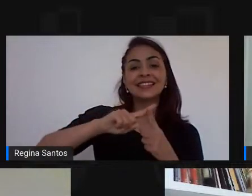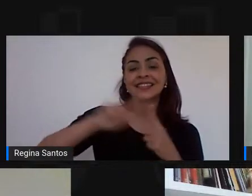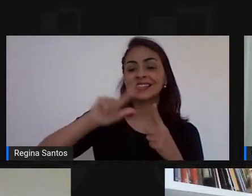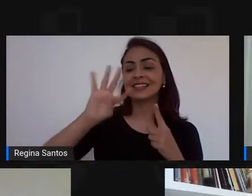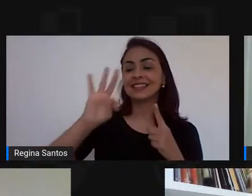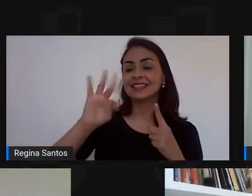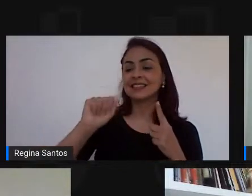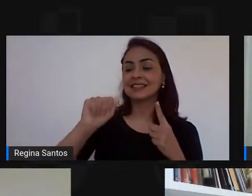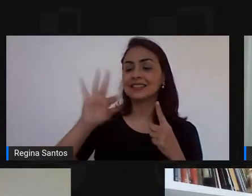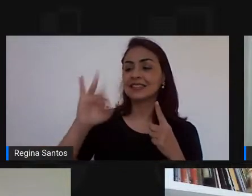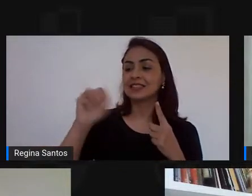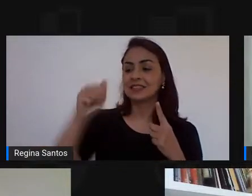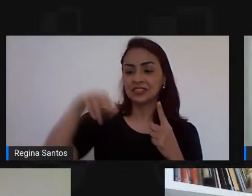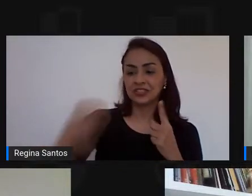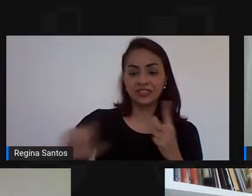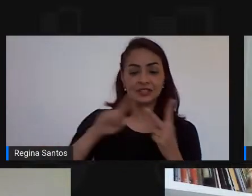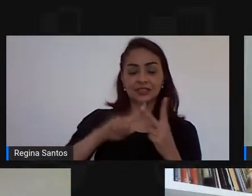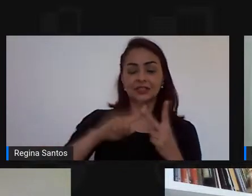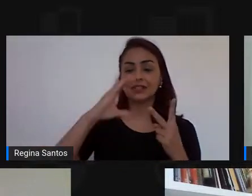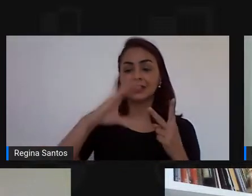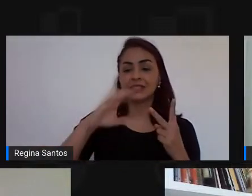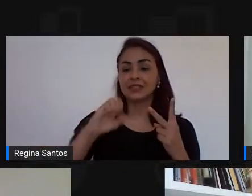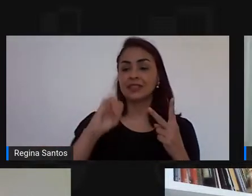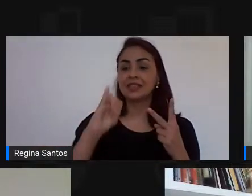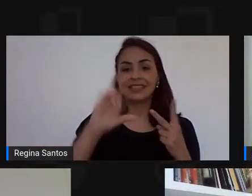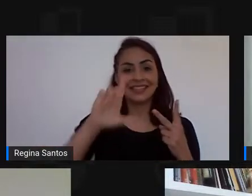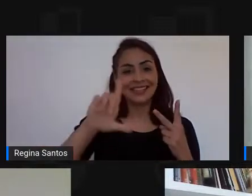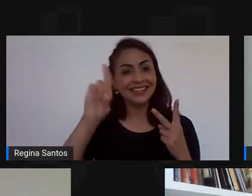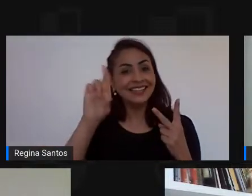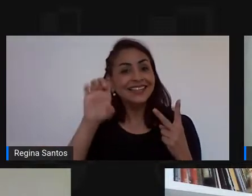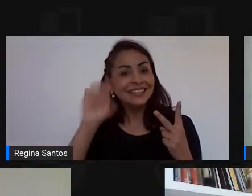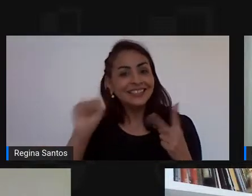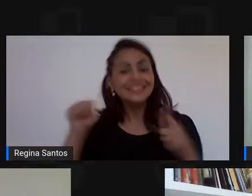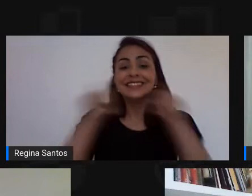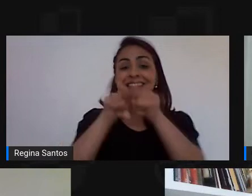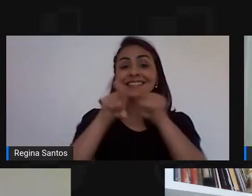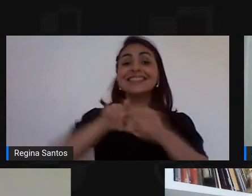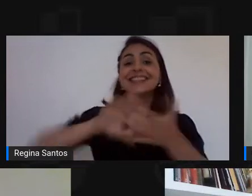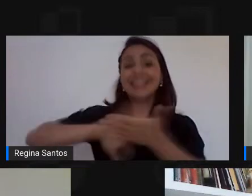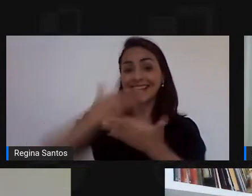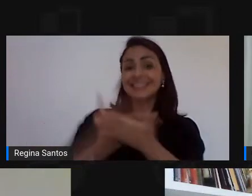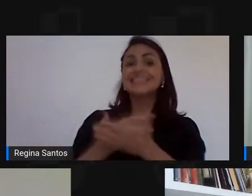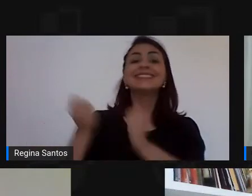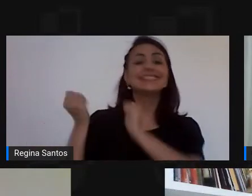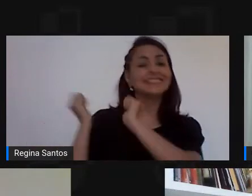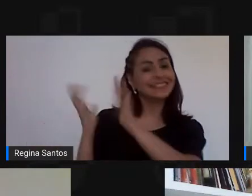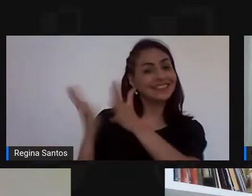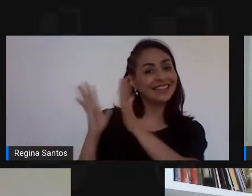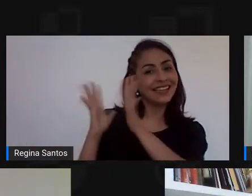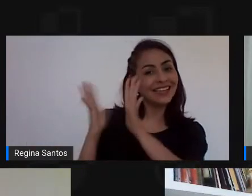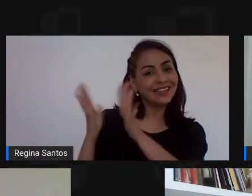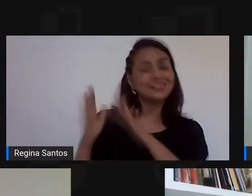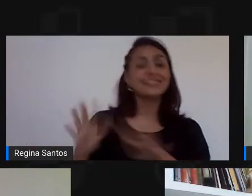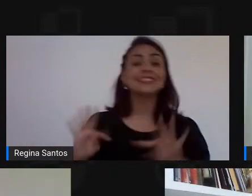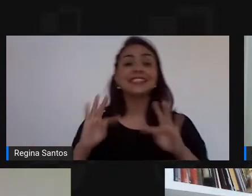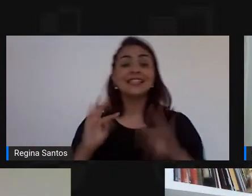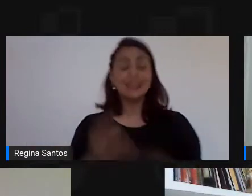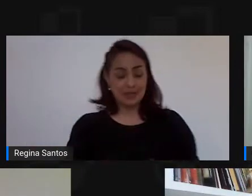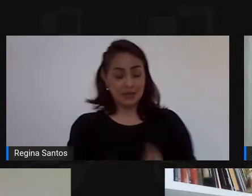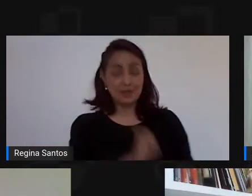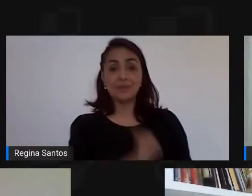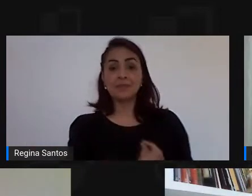e também ali a que está fazendo os sinais, né, e a participação de todos, e é, foi